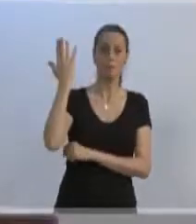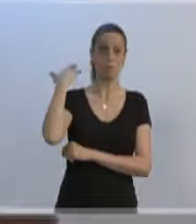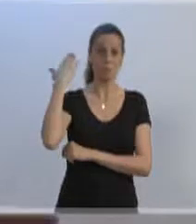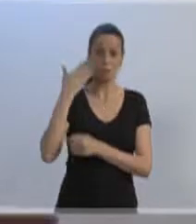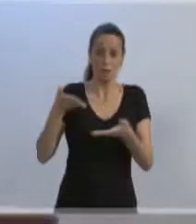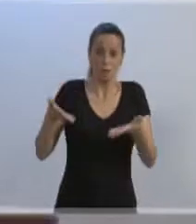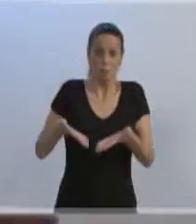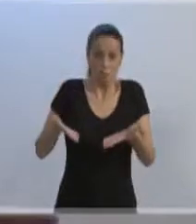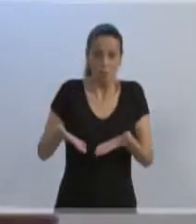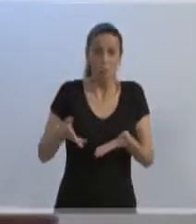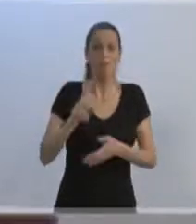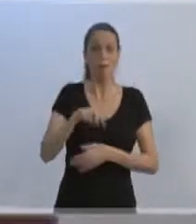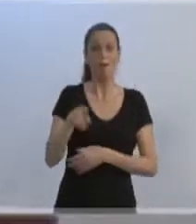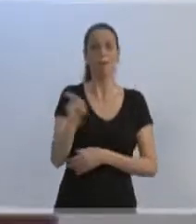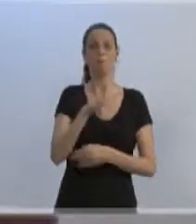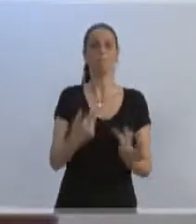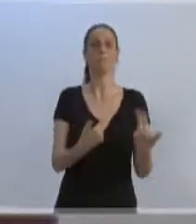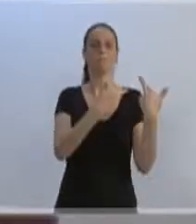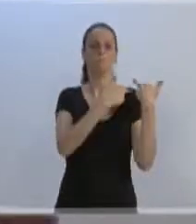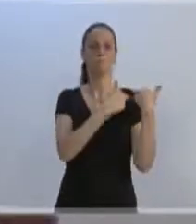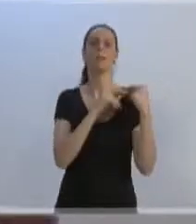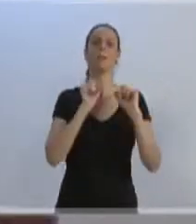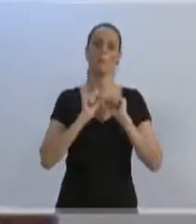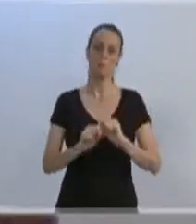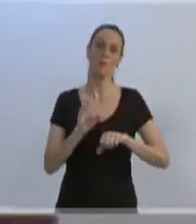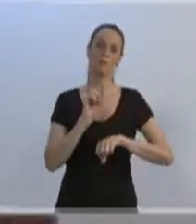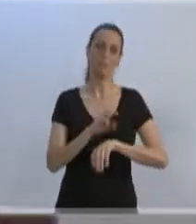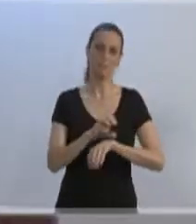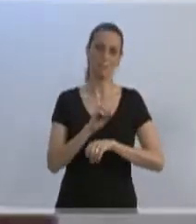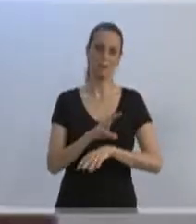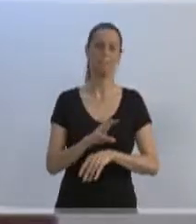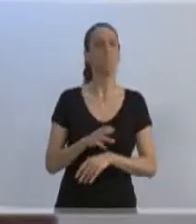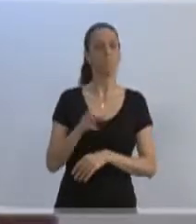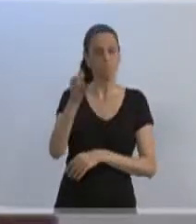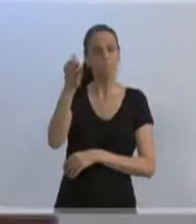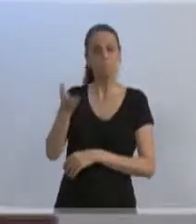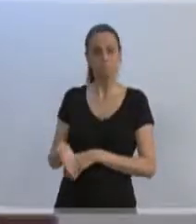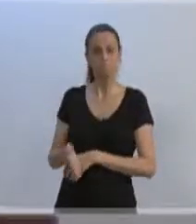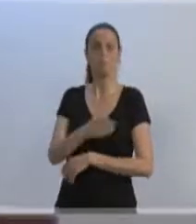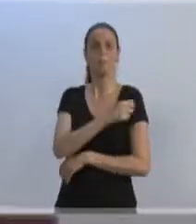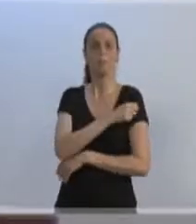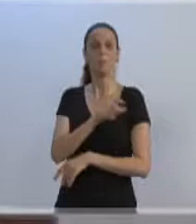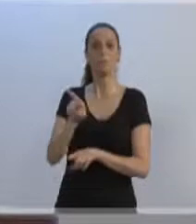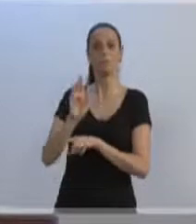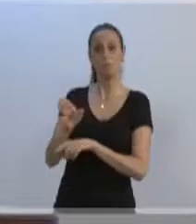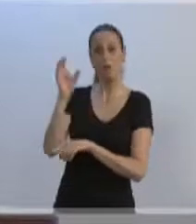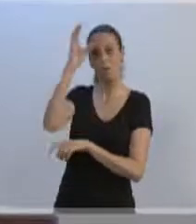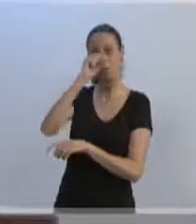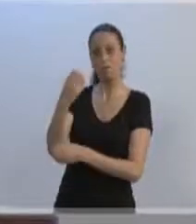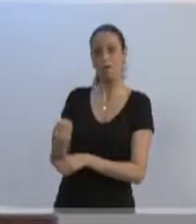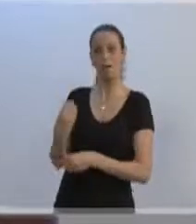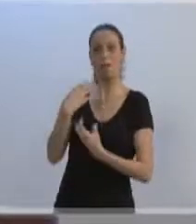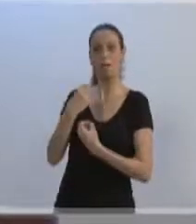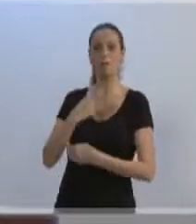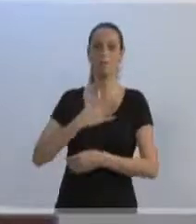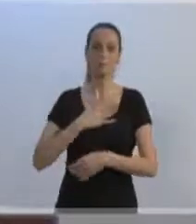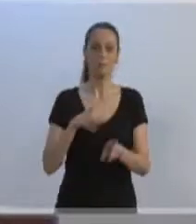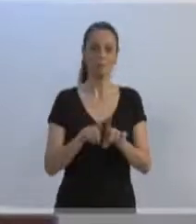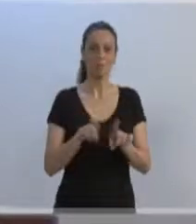são os professores dessas crianças e elas puderam repassar o que elas aprenderam a cada